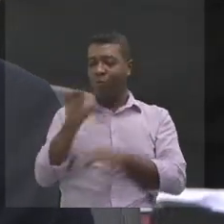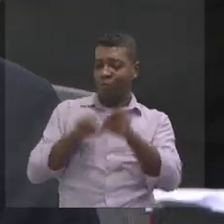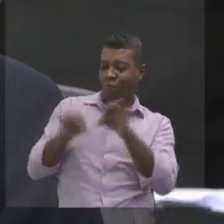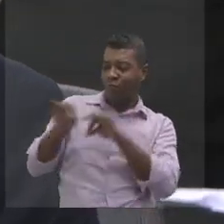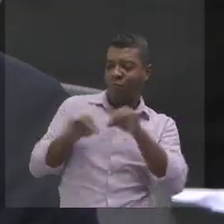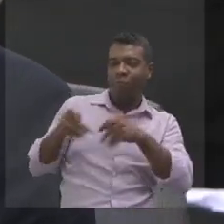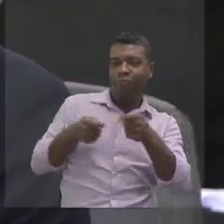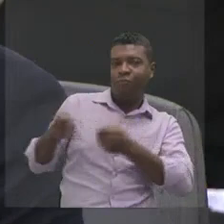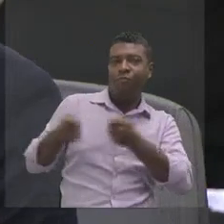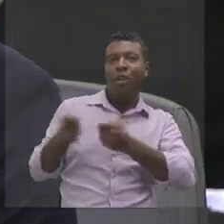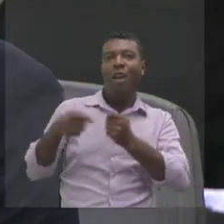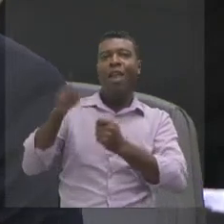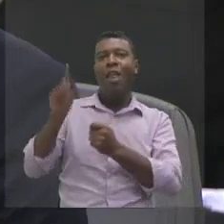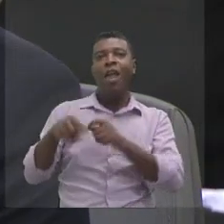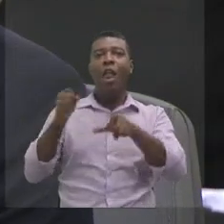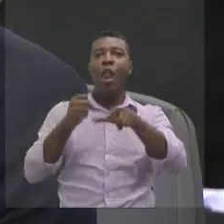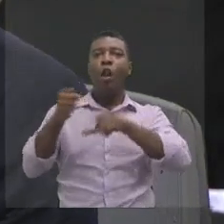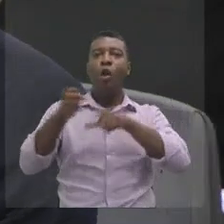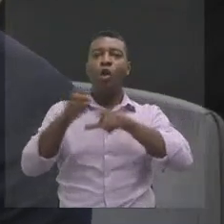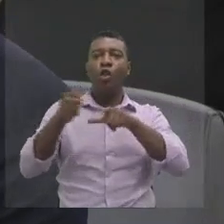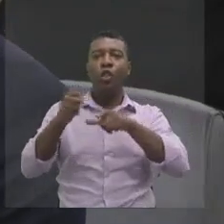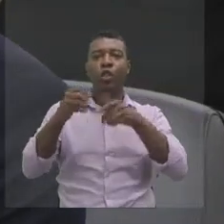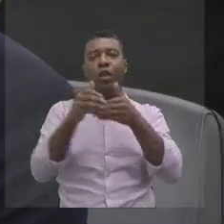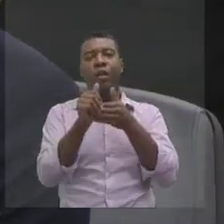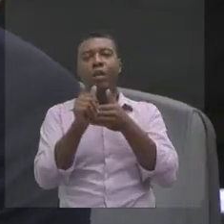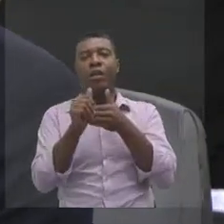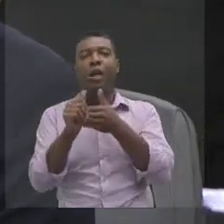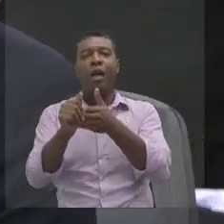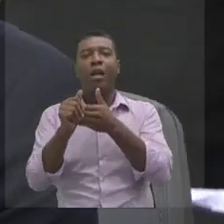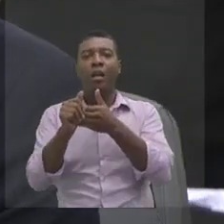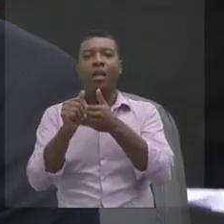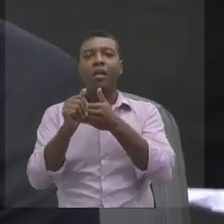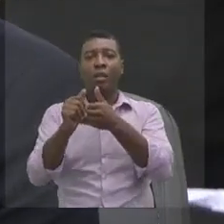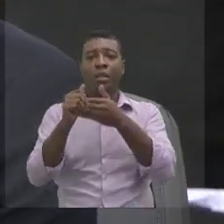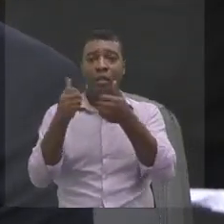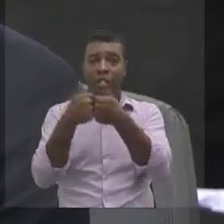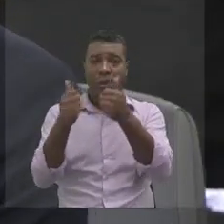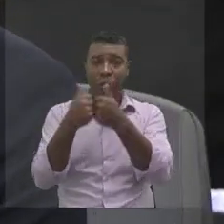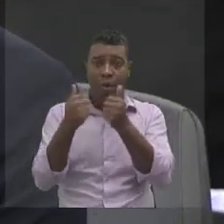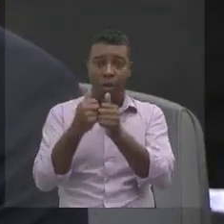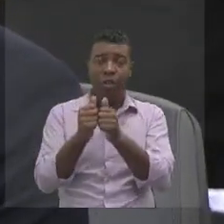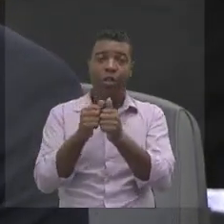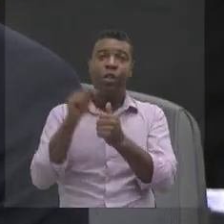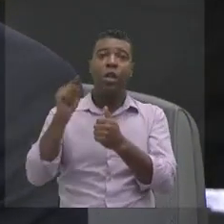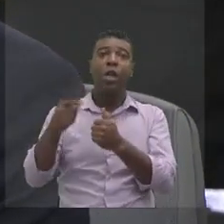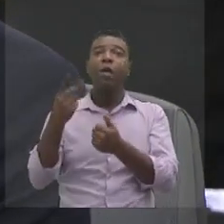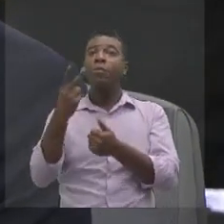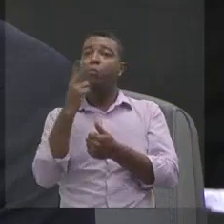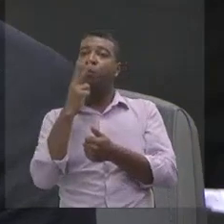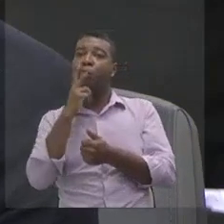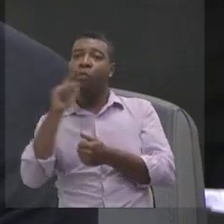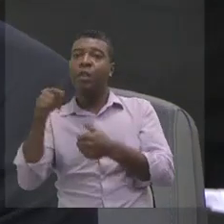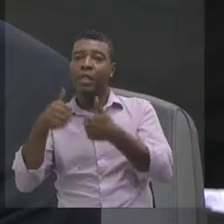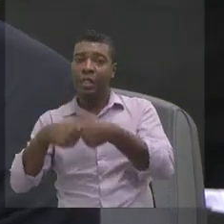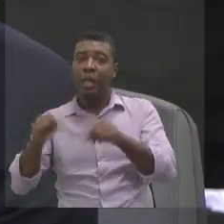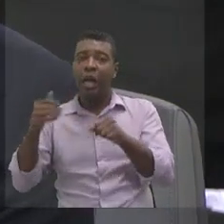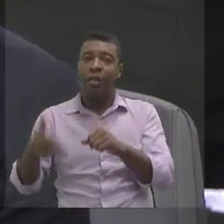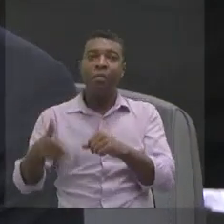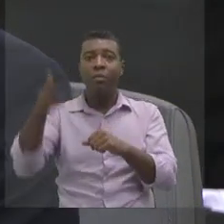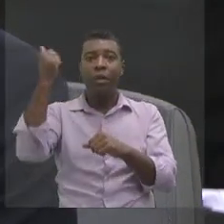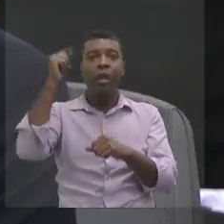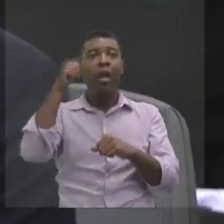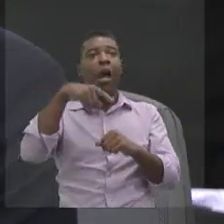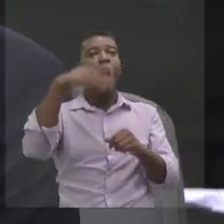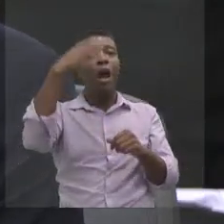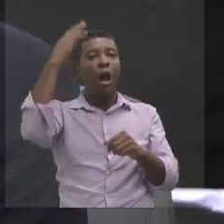de logística e Transportes e poder compartilhar né boas para então é o estado do Espírito Santo tem tem avançado né Curitiba sempre foi uma referência